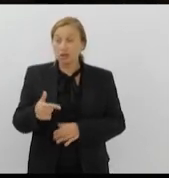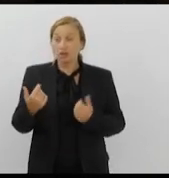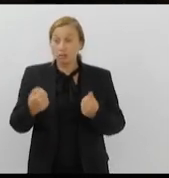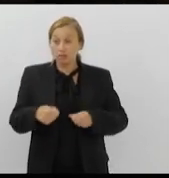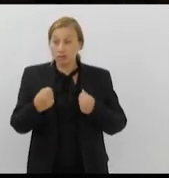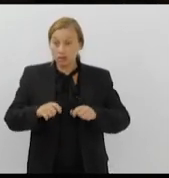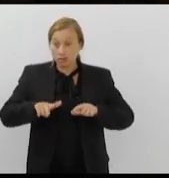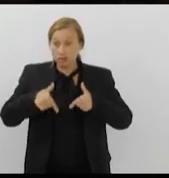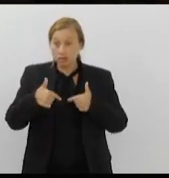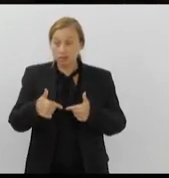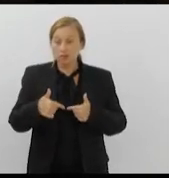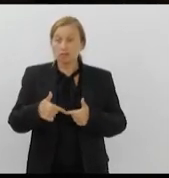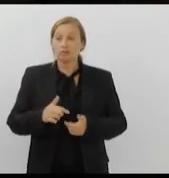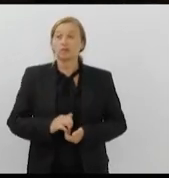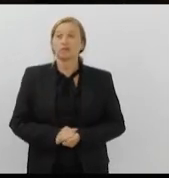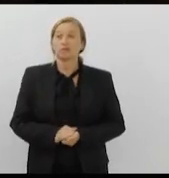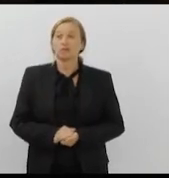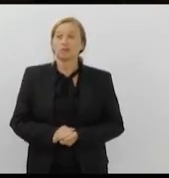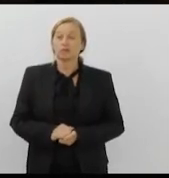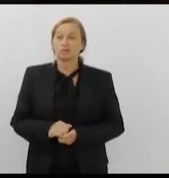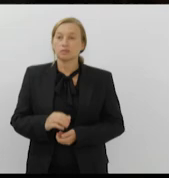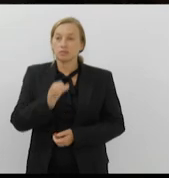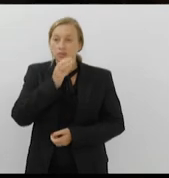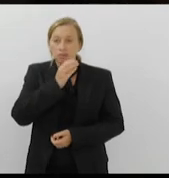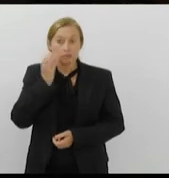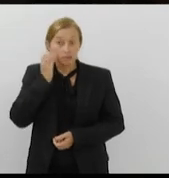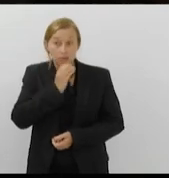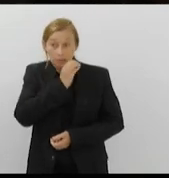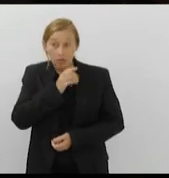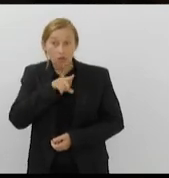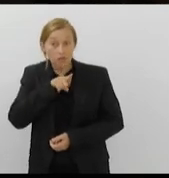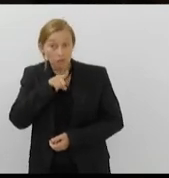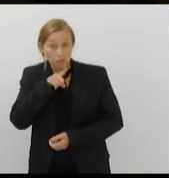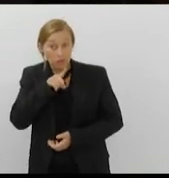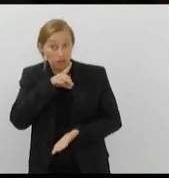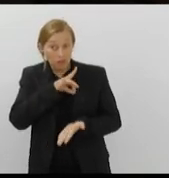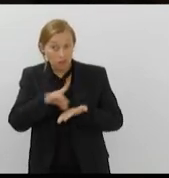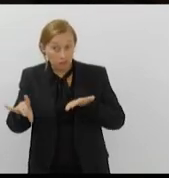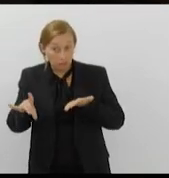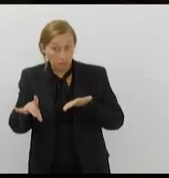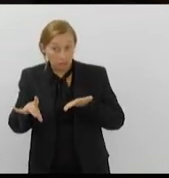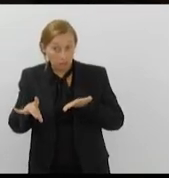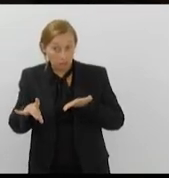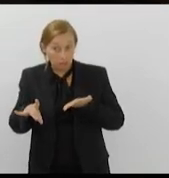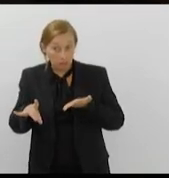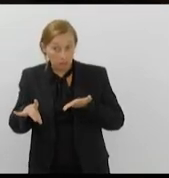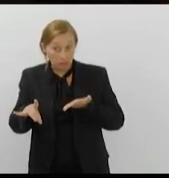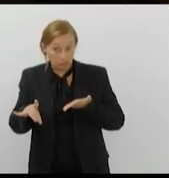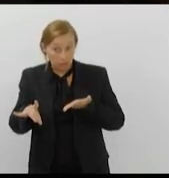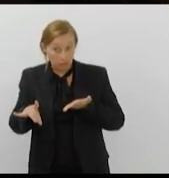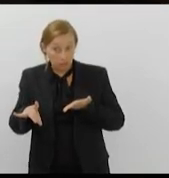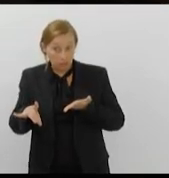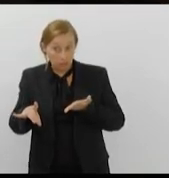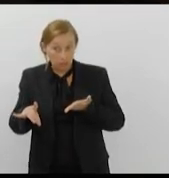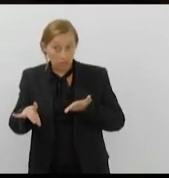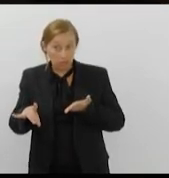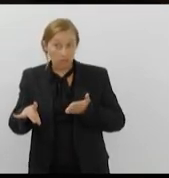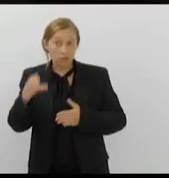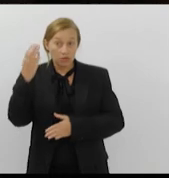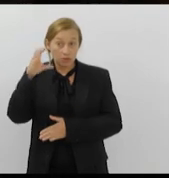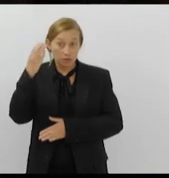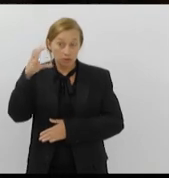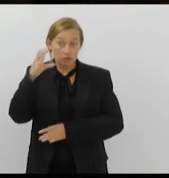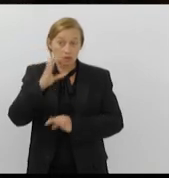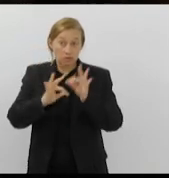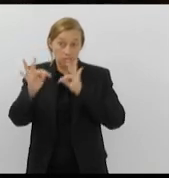para concluir, a dizer assim, deputada. Cláudio Castro, você é inimigo da educação, você é inimigo da ciência e